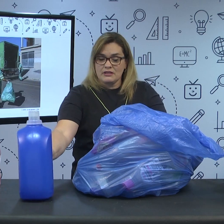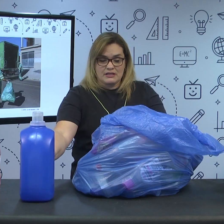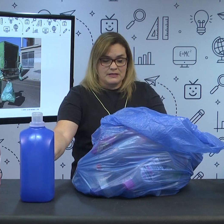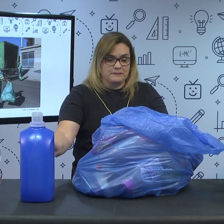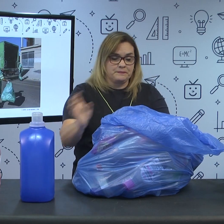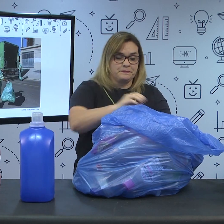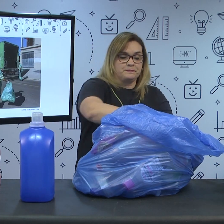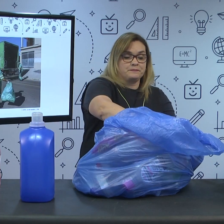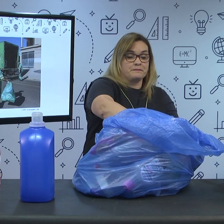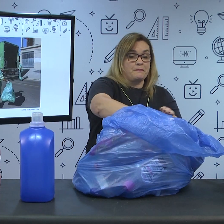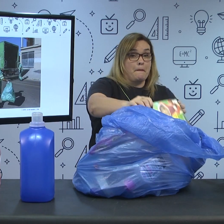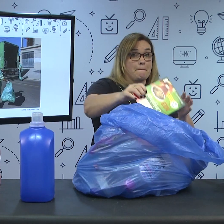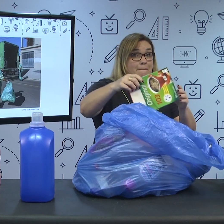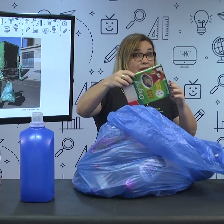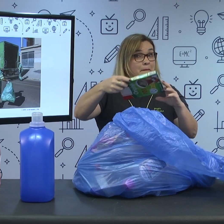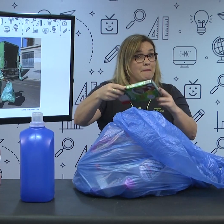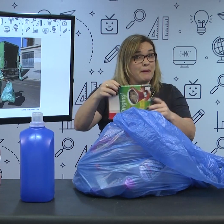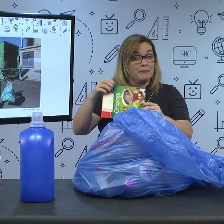Plásticos,